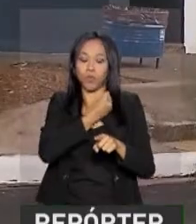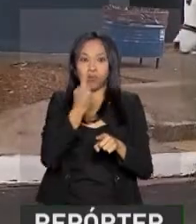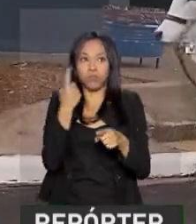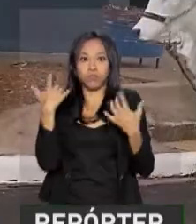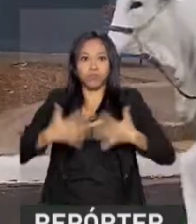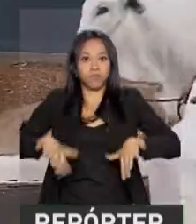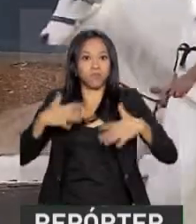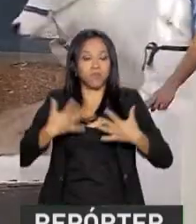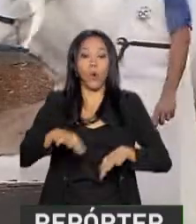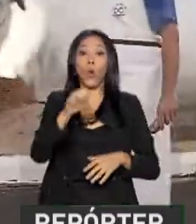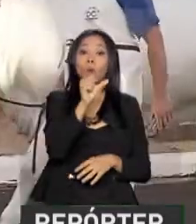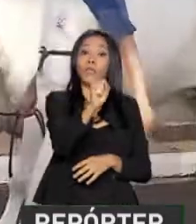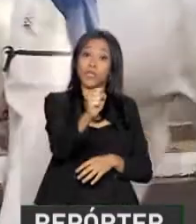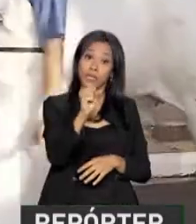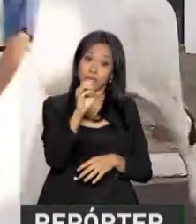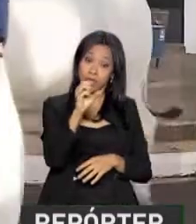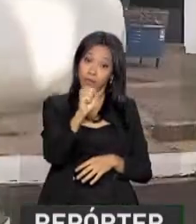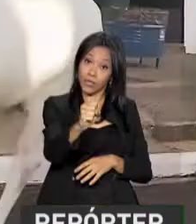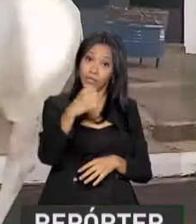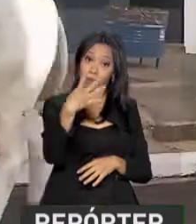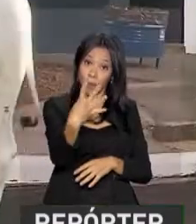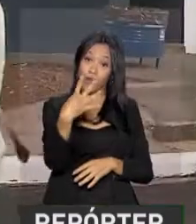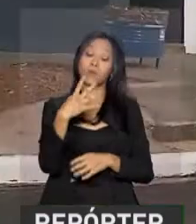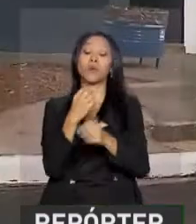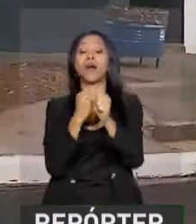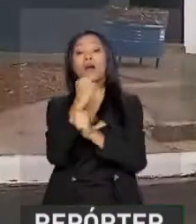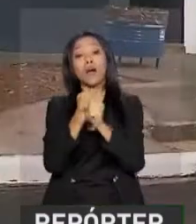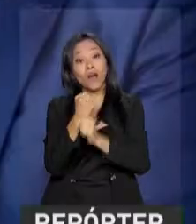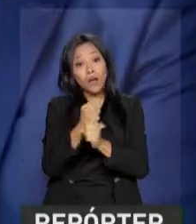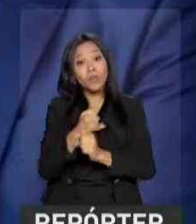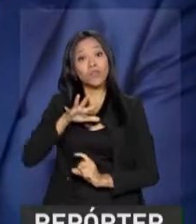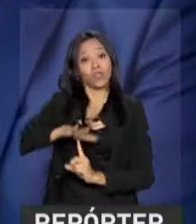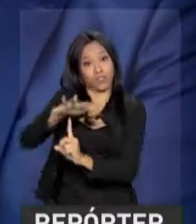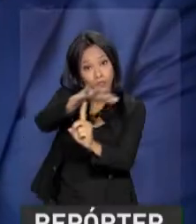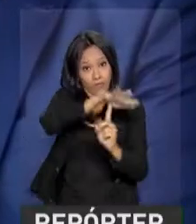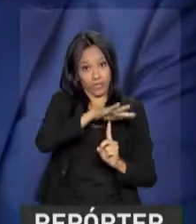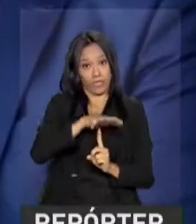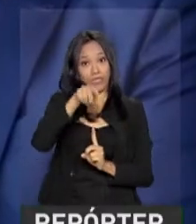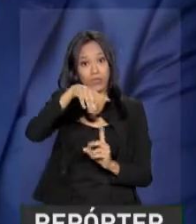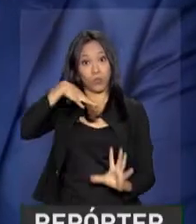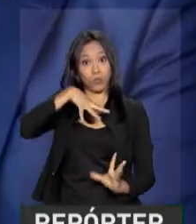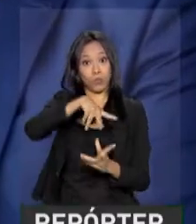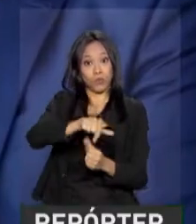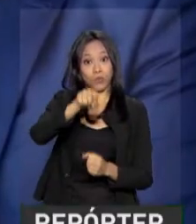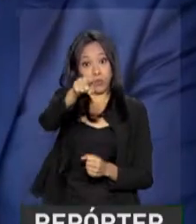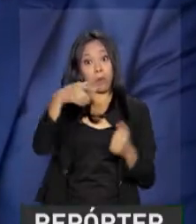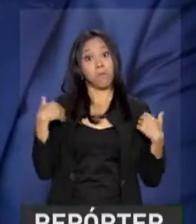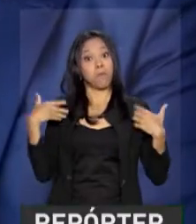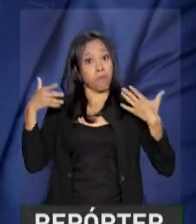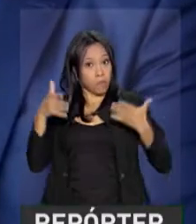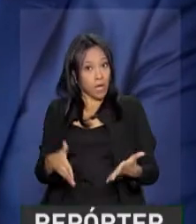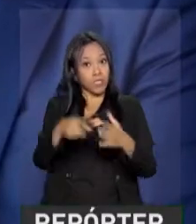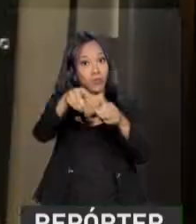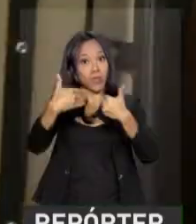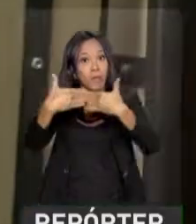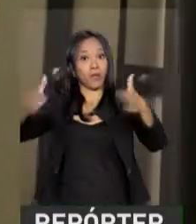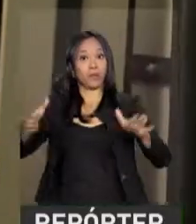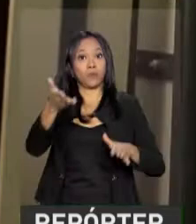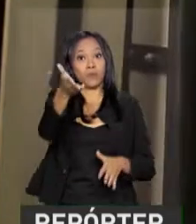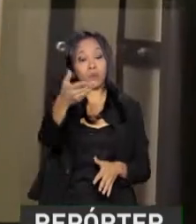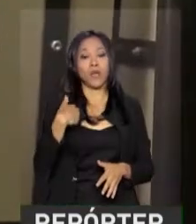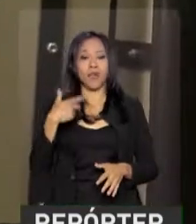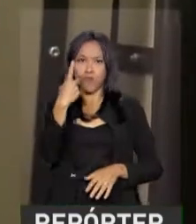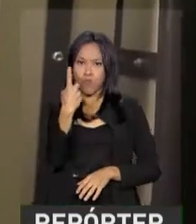são 84 anos da maior feira de zebuínos do mundo o presidente michel temer participou da abertura da expozebu ele